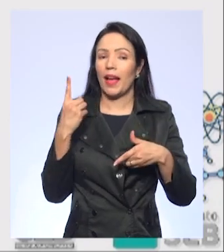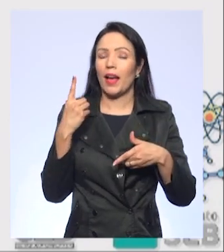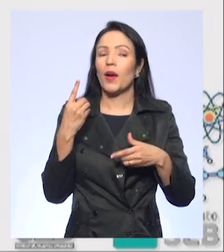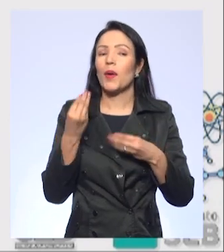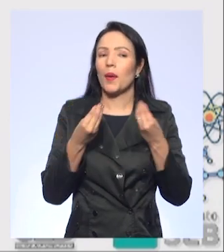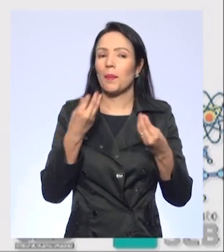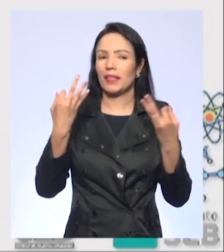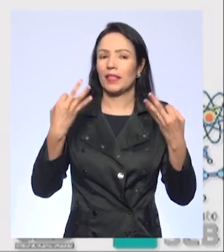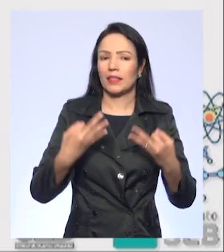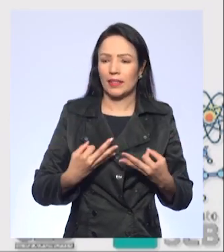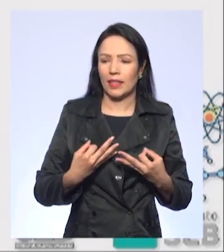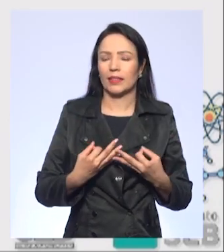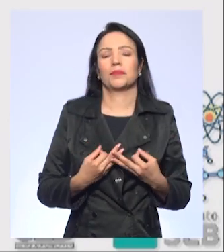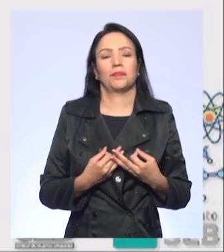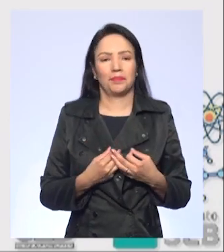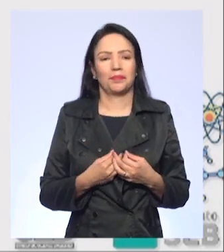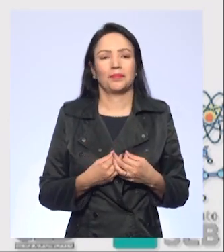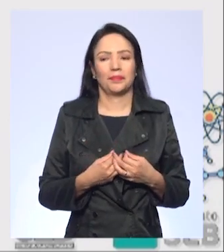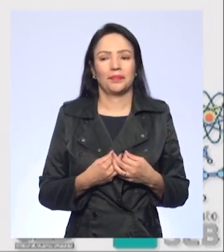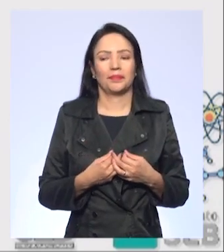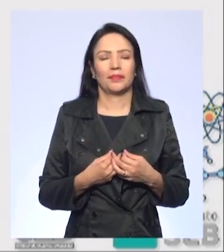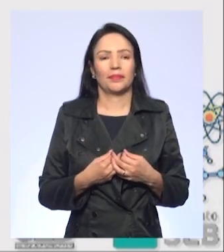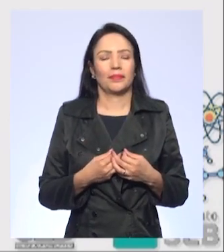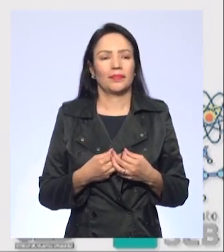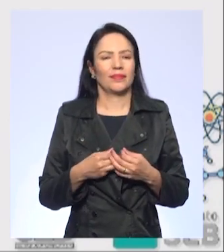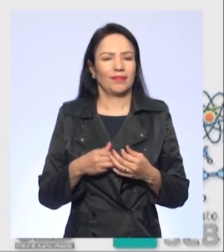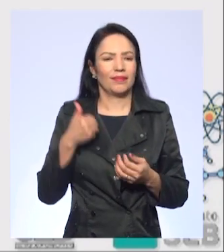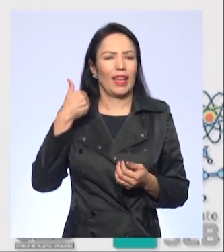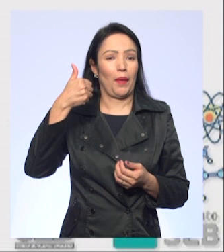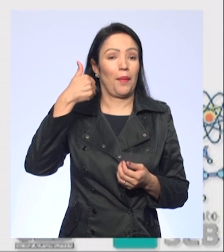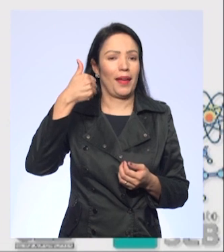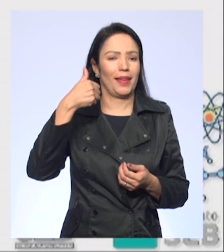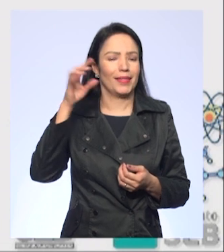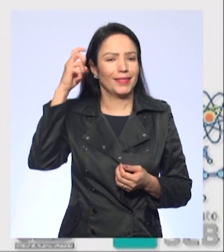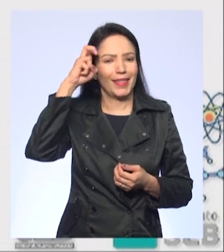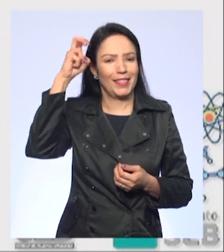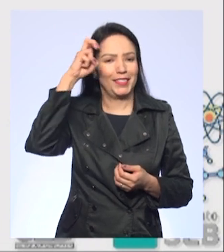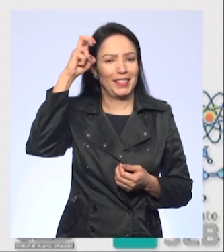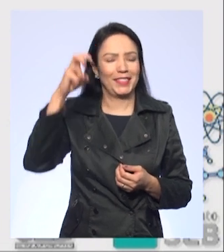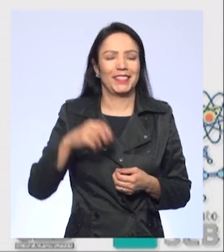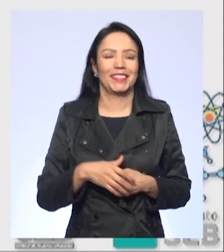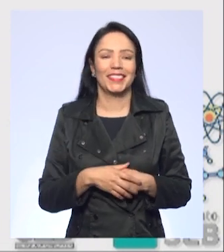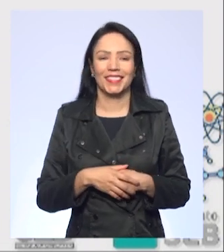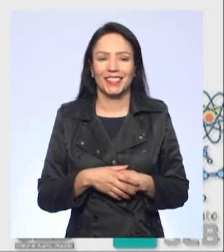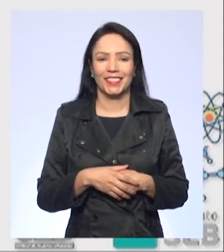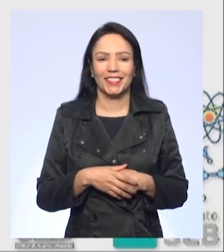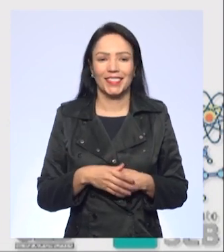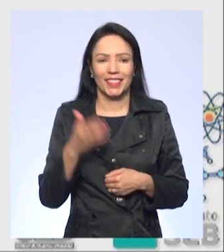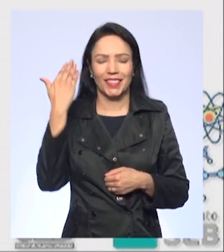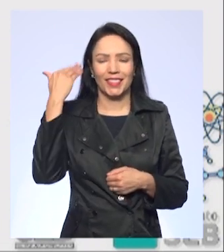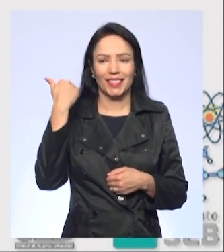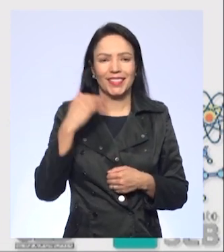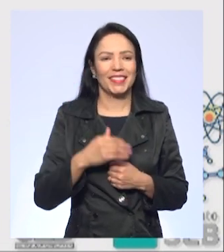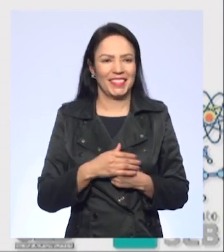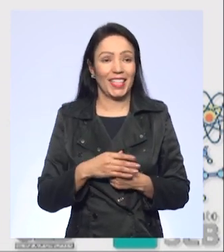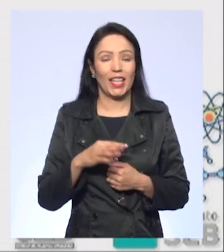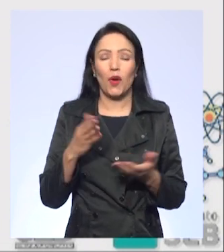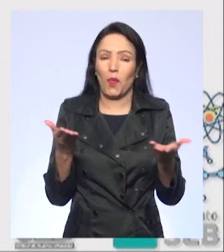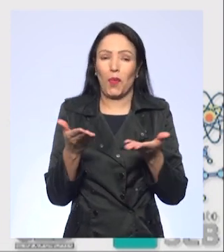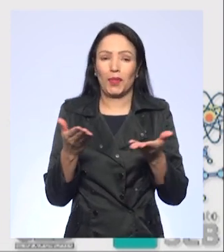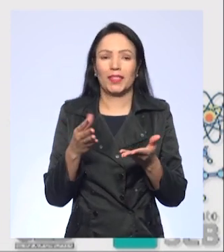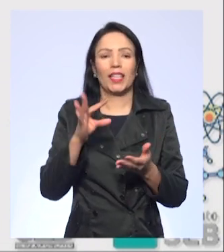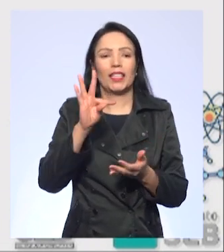Tales estava coberto de razão, que o Tales é o cara, né, lá da atual Turquia,